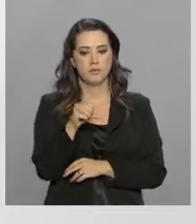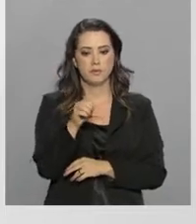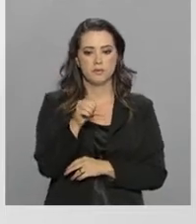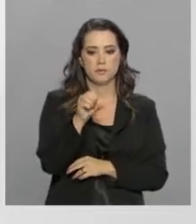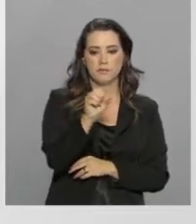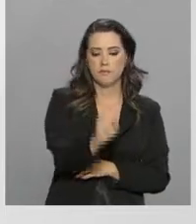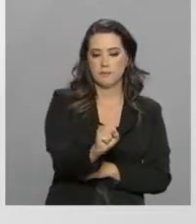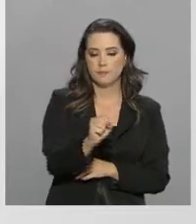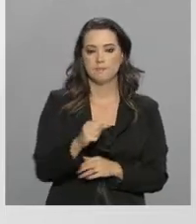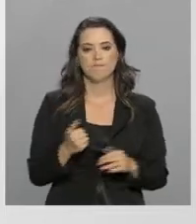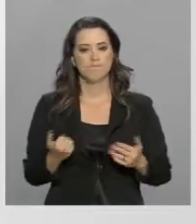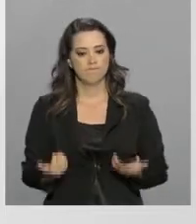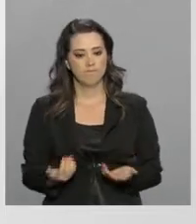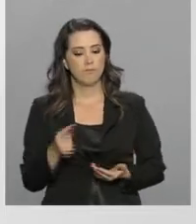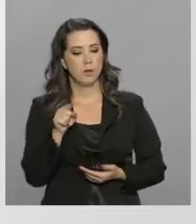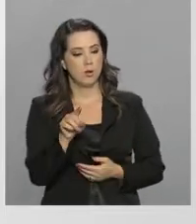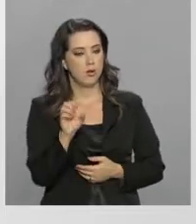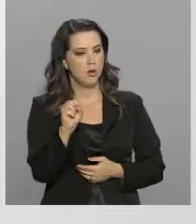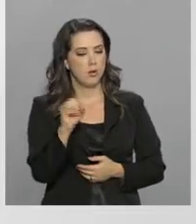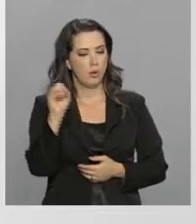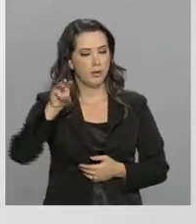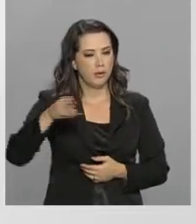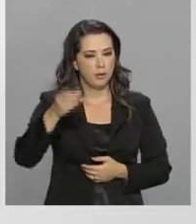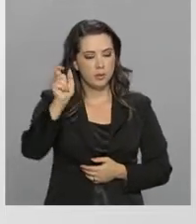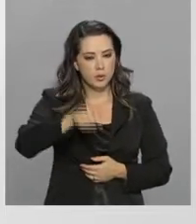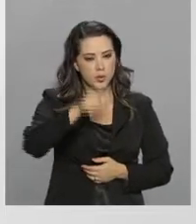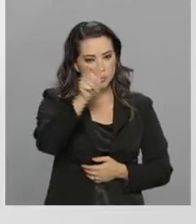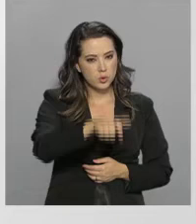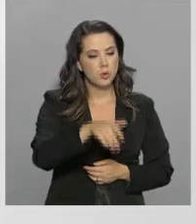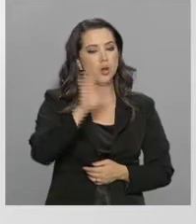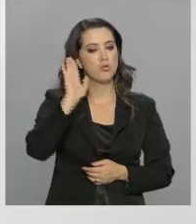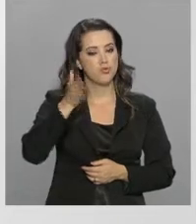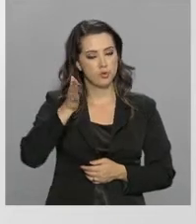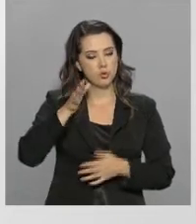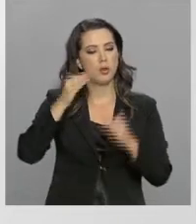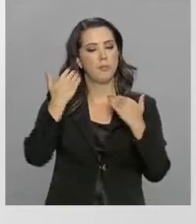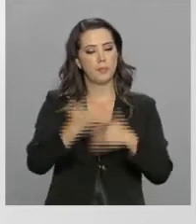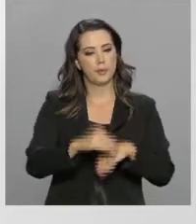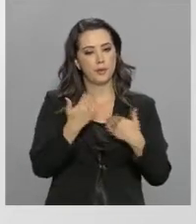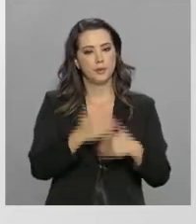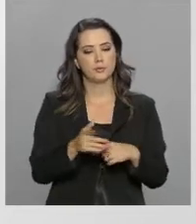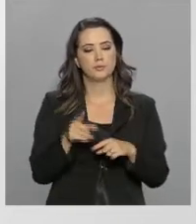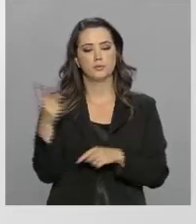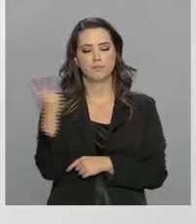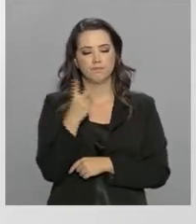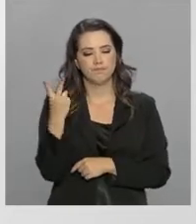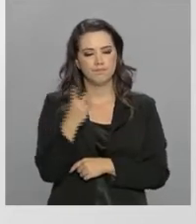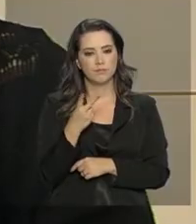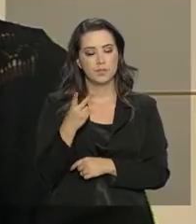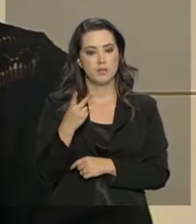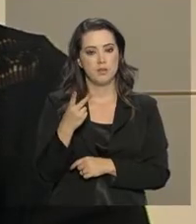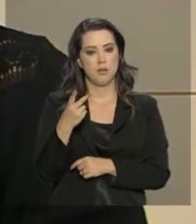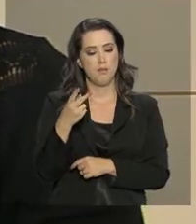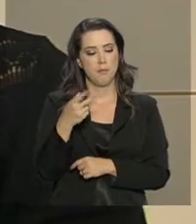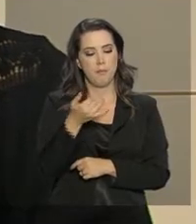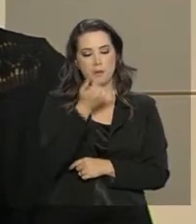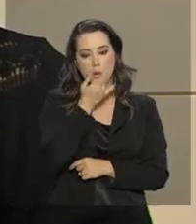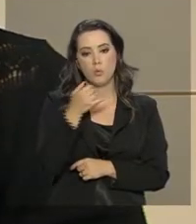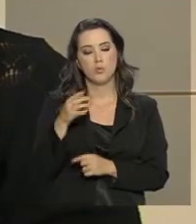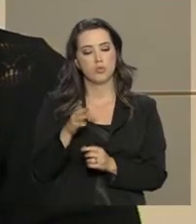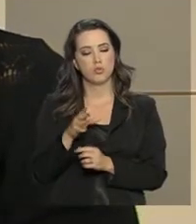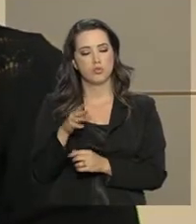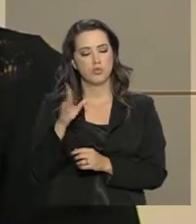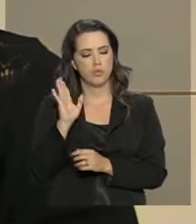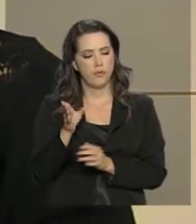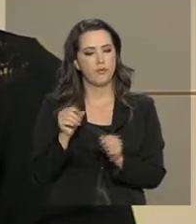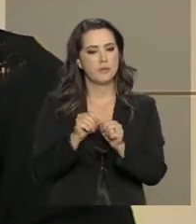1998 e cerca de 80 milhões de estudantes já fizeram o enem nessas duas décadas a uma cesta de